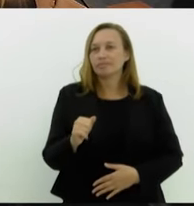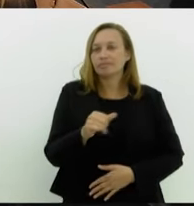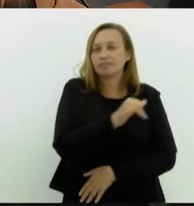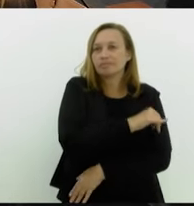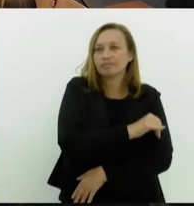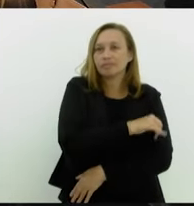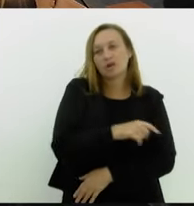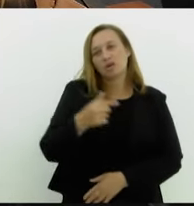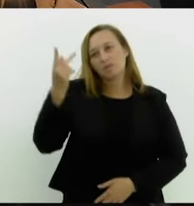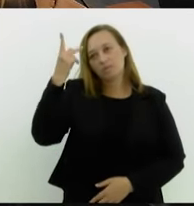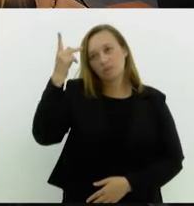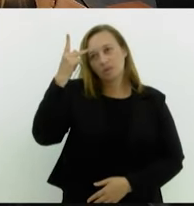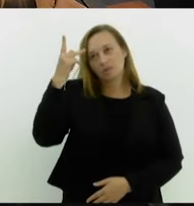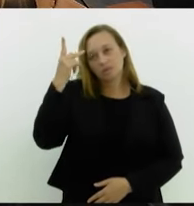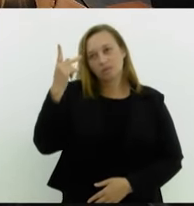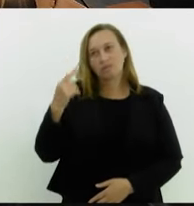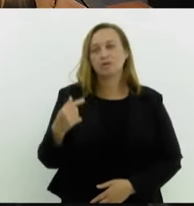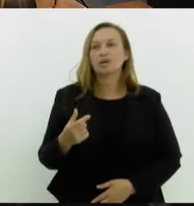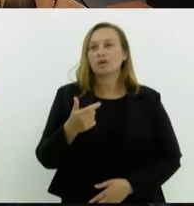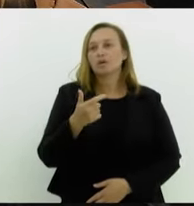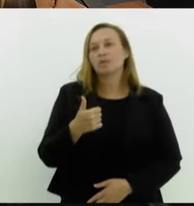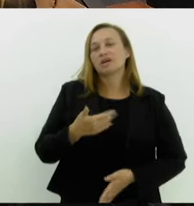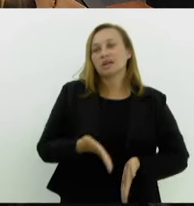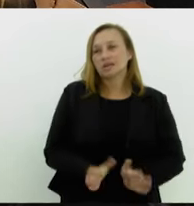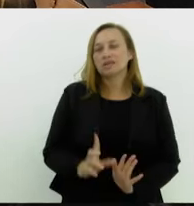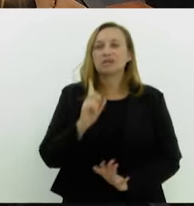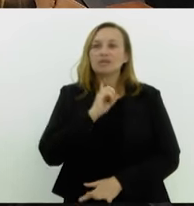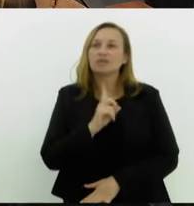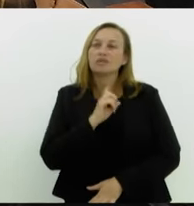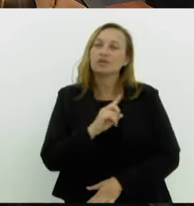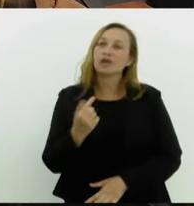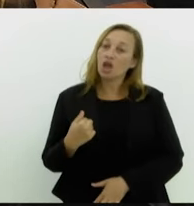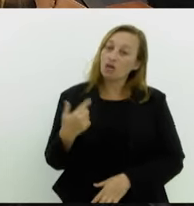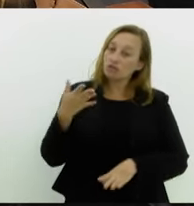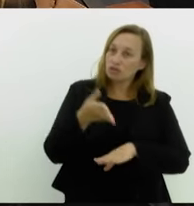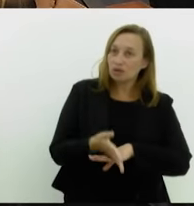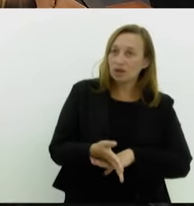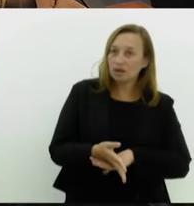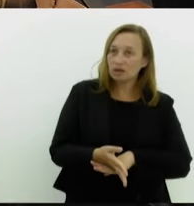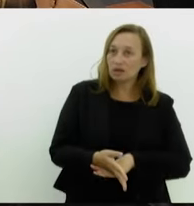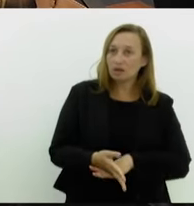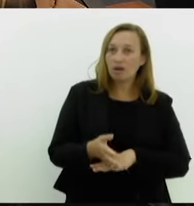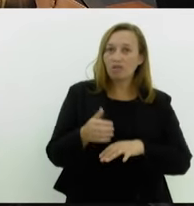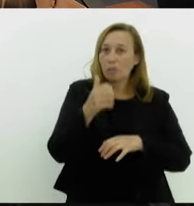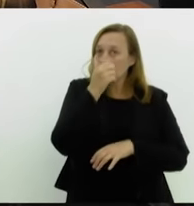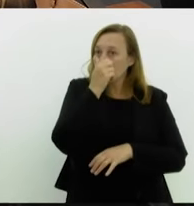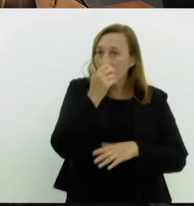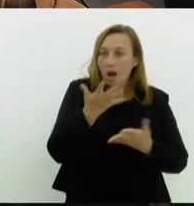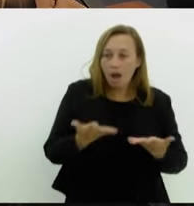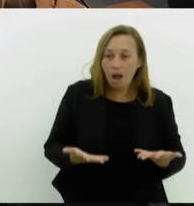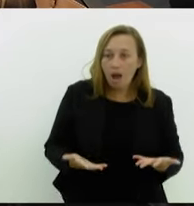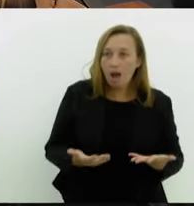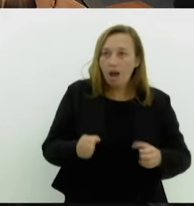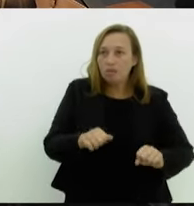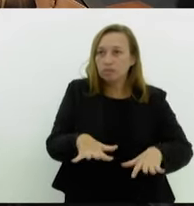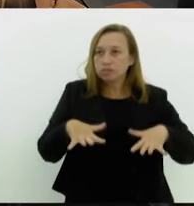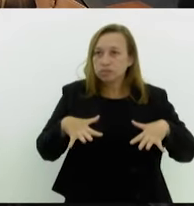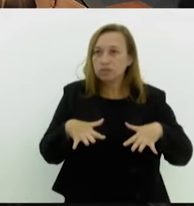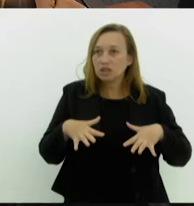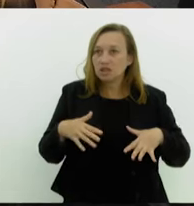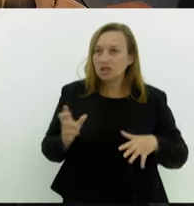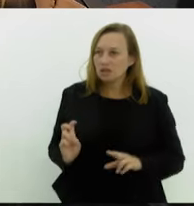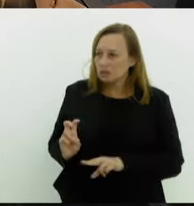Paulo sou mineira moro em São Paulo vamos lá fala da Aliança eu claro chego aqui sala lotada me coloca do nado aqui